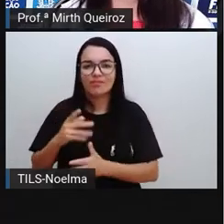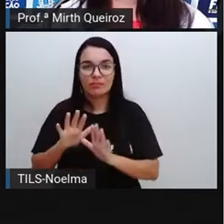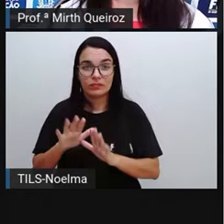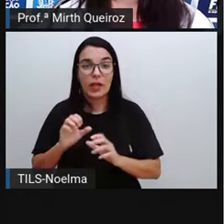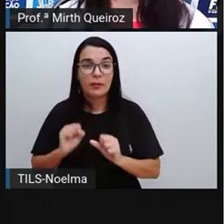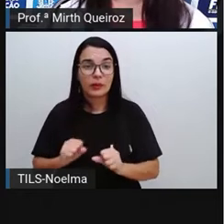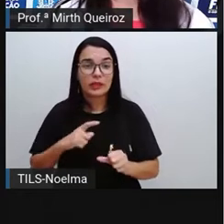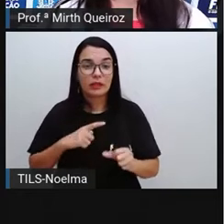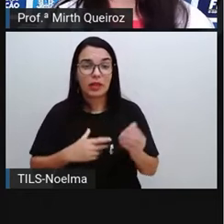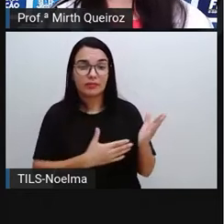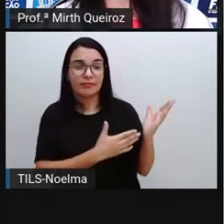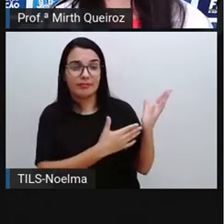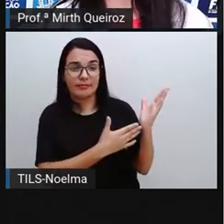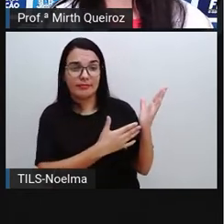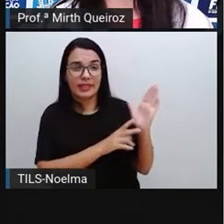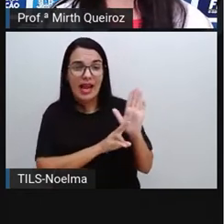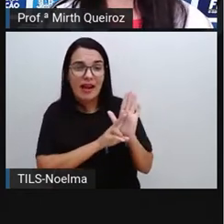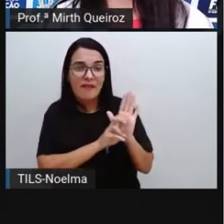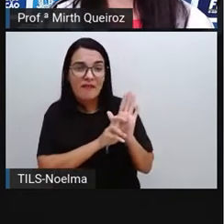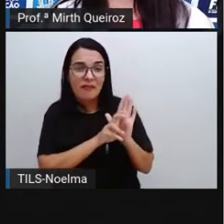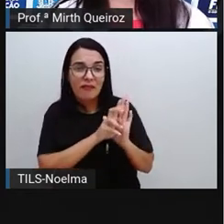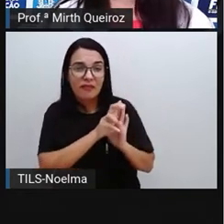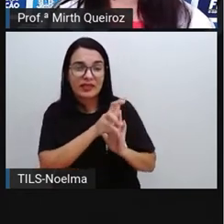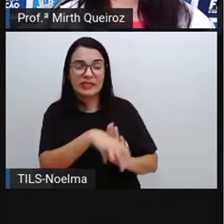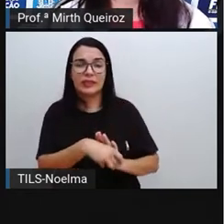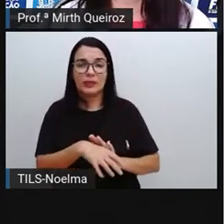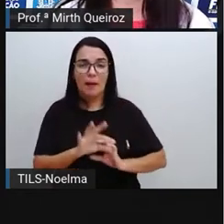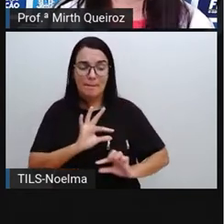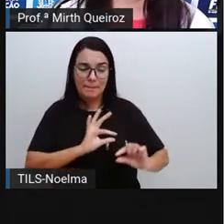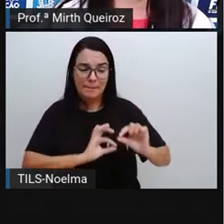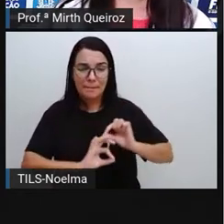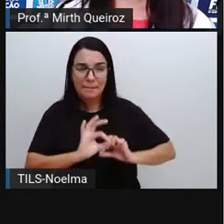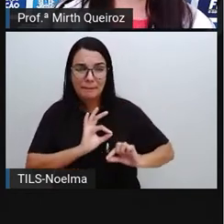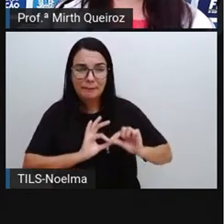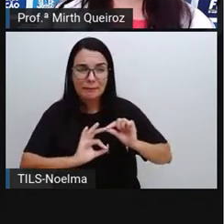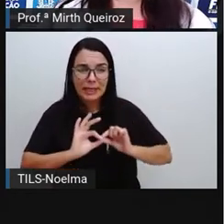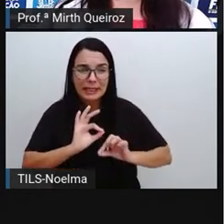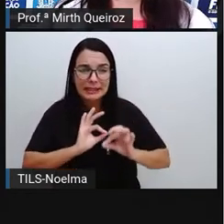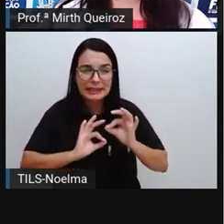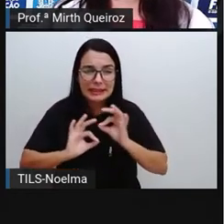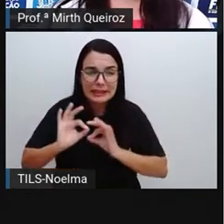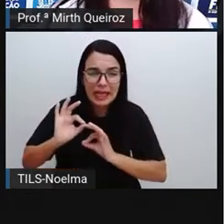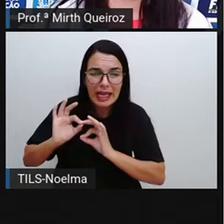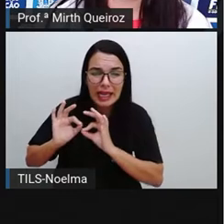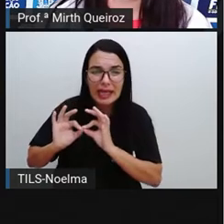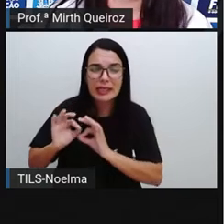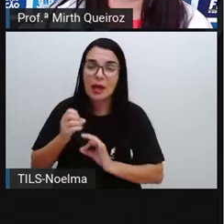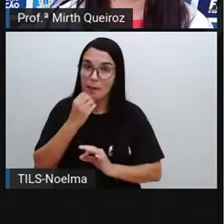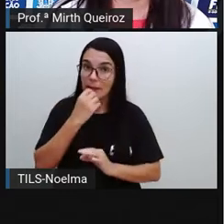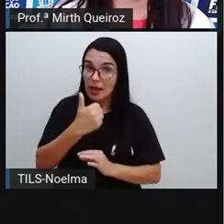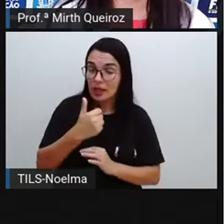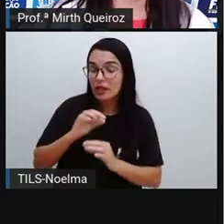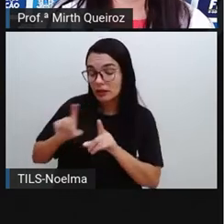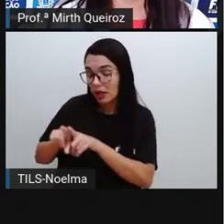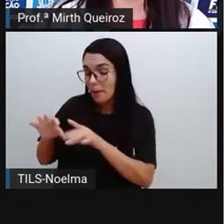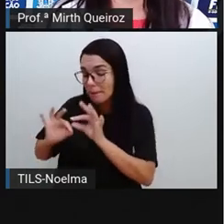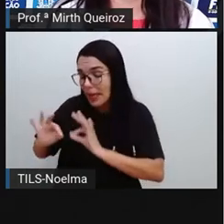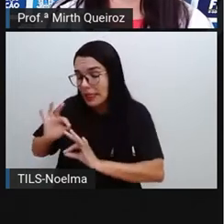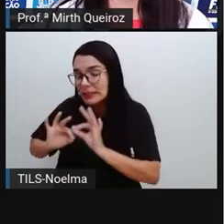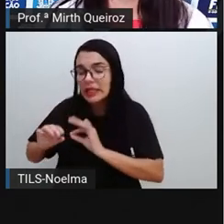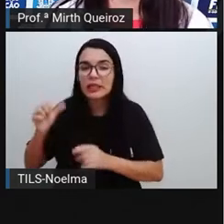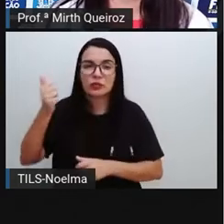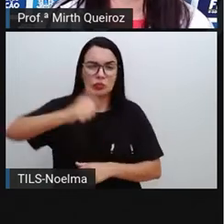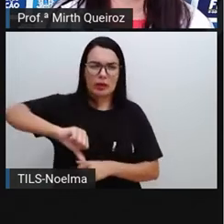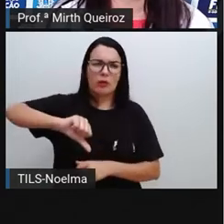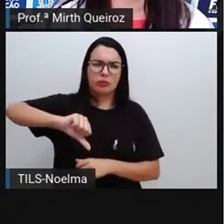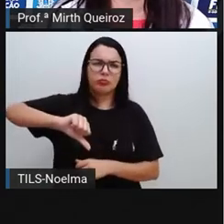ser os vírus, né? Os vírus são causadores de doenças. Bactérias, existem algumas bactérias que são bactérias do bem, e existem as